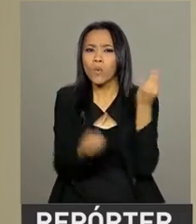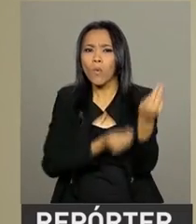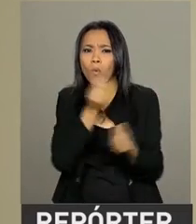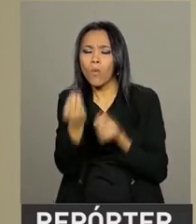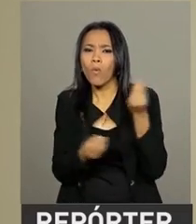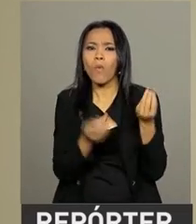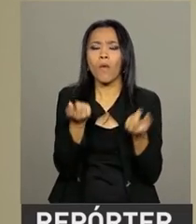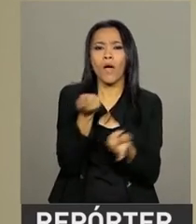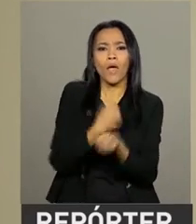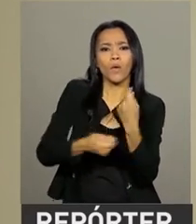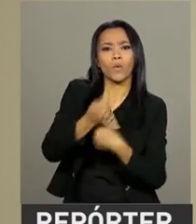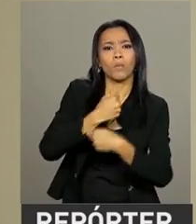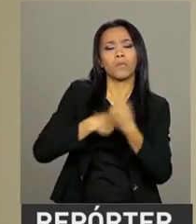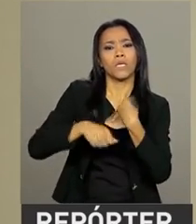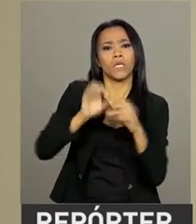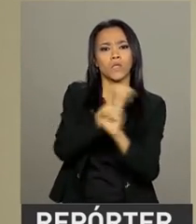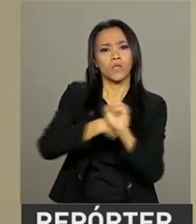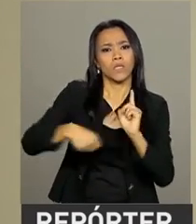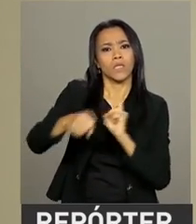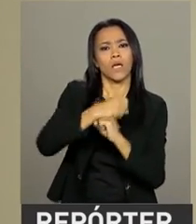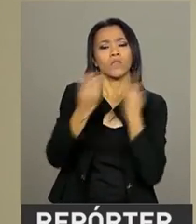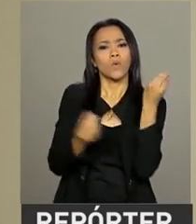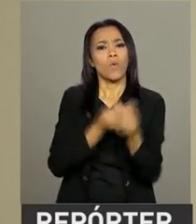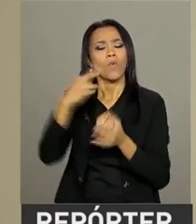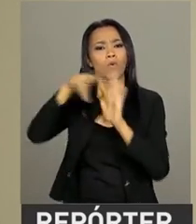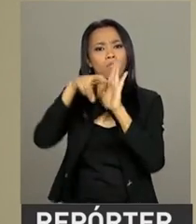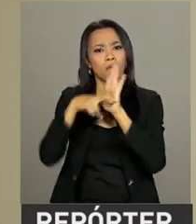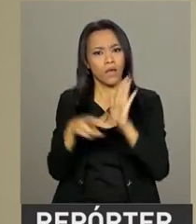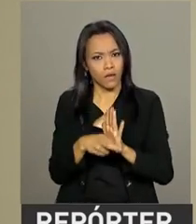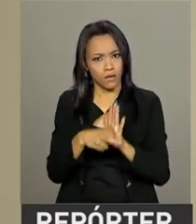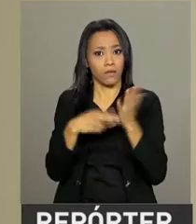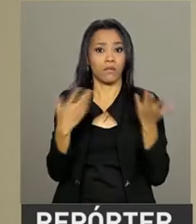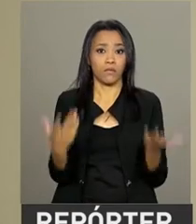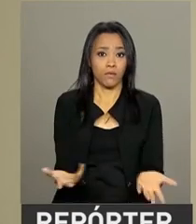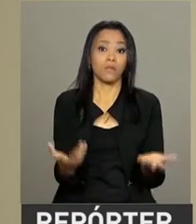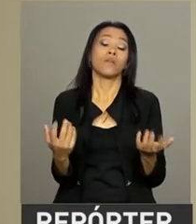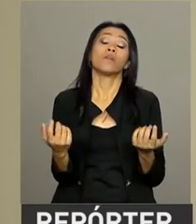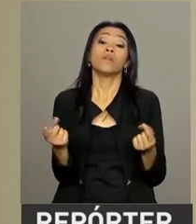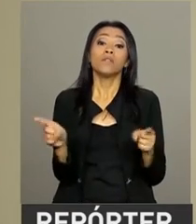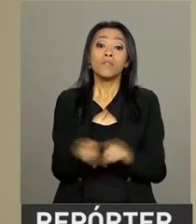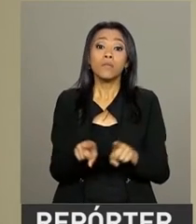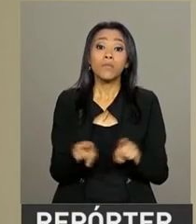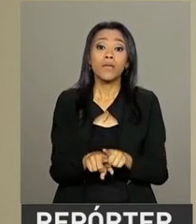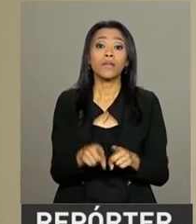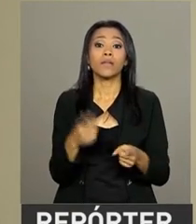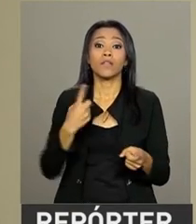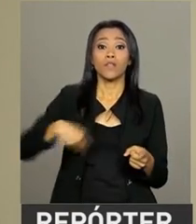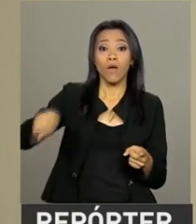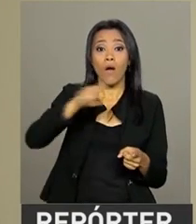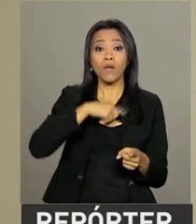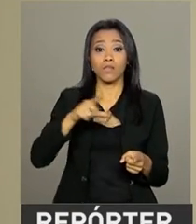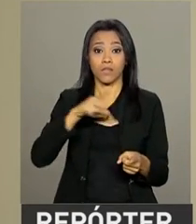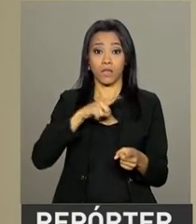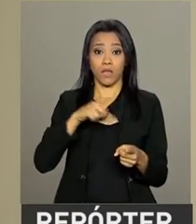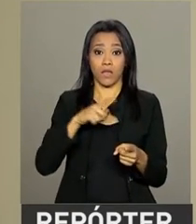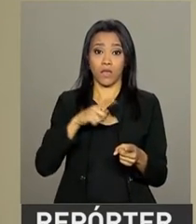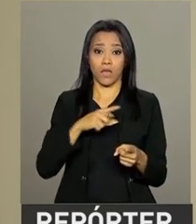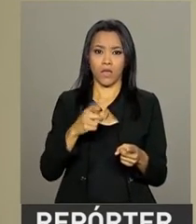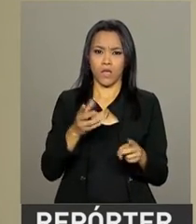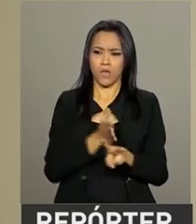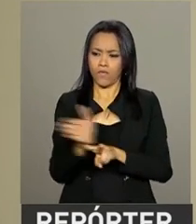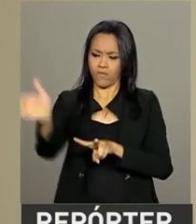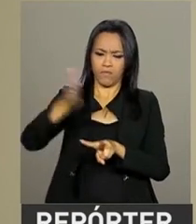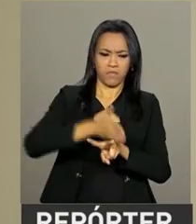da economia e as condições de regime de previdência que temos hoje, e ao mesmo tempo buscarmos convergência dos